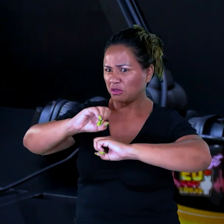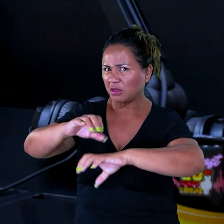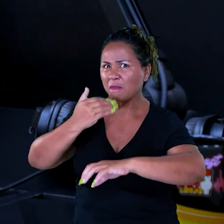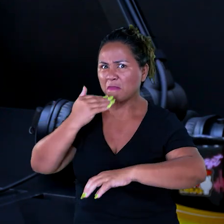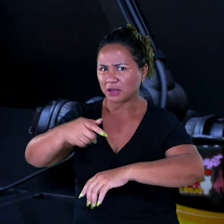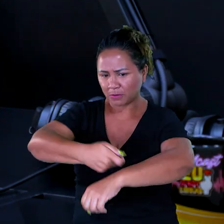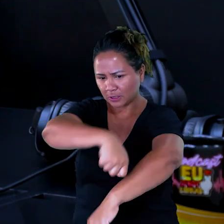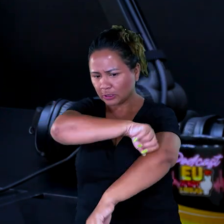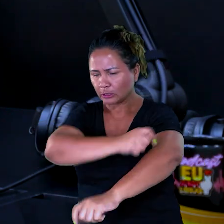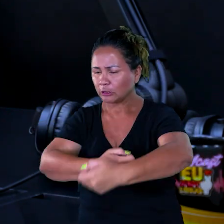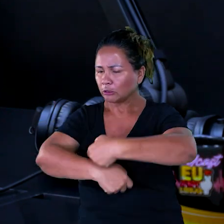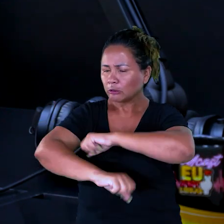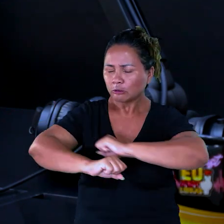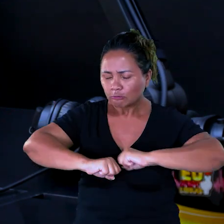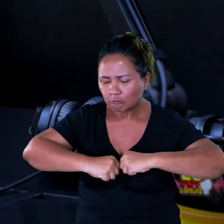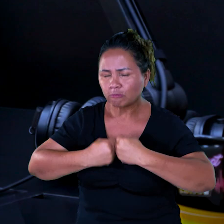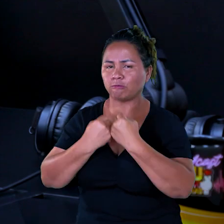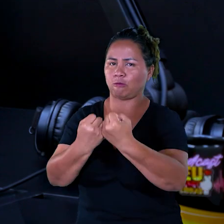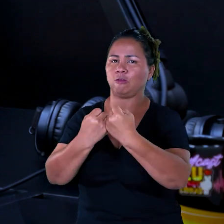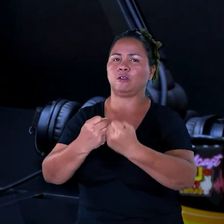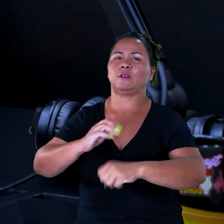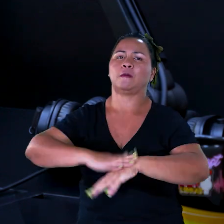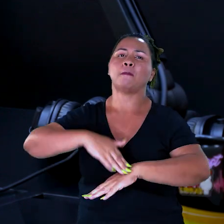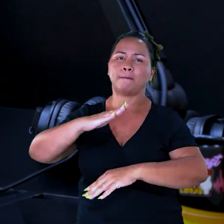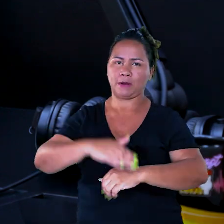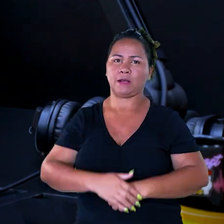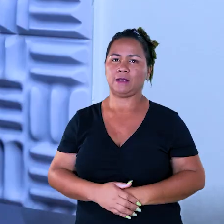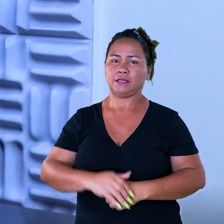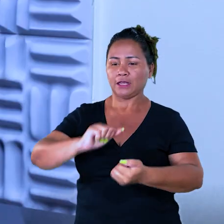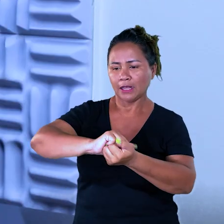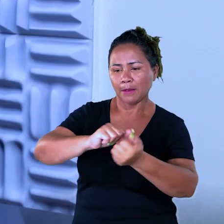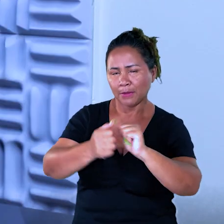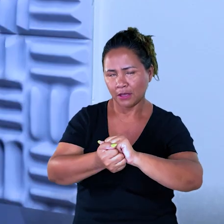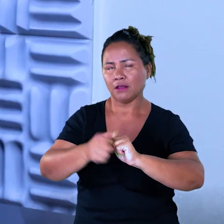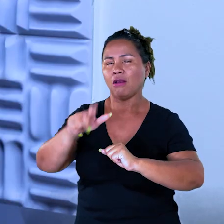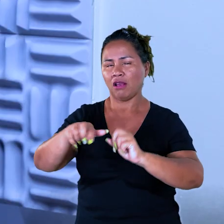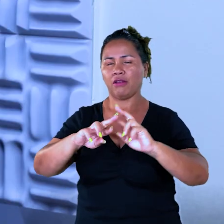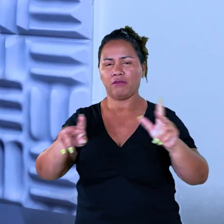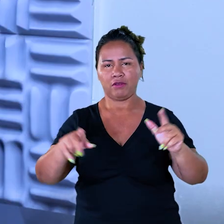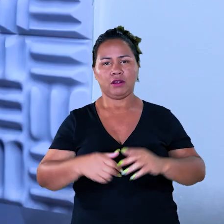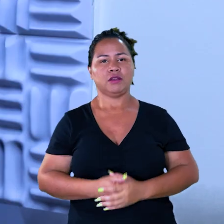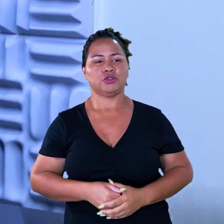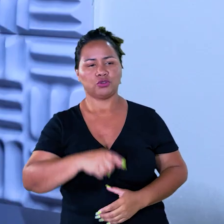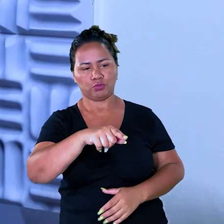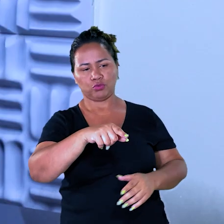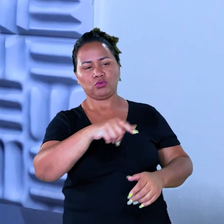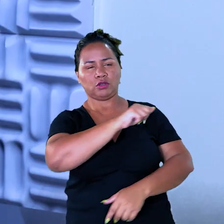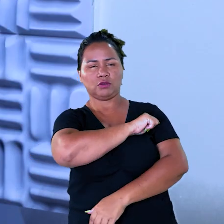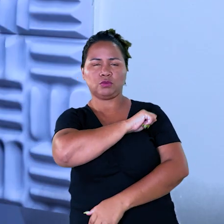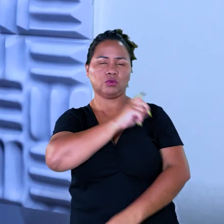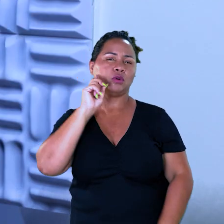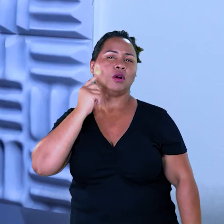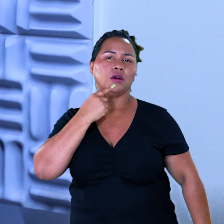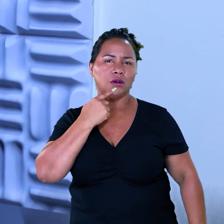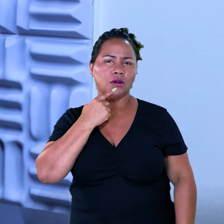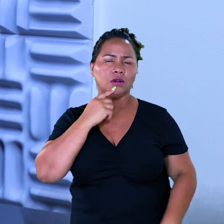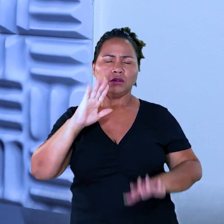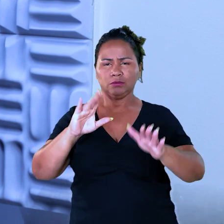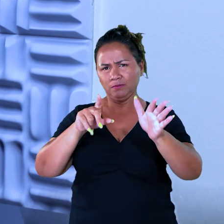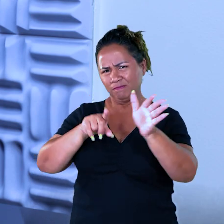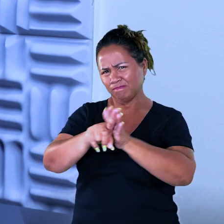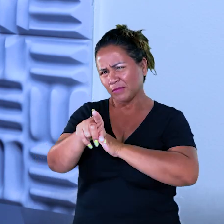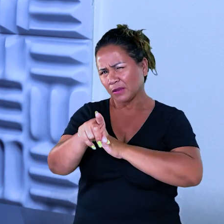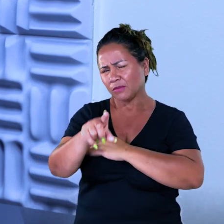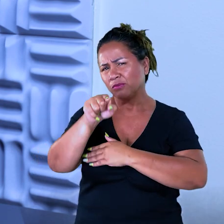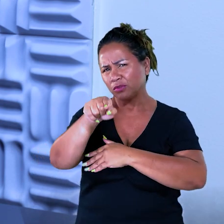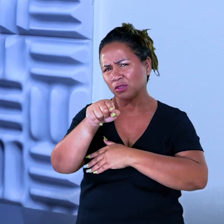pouco a mais, né? E são adequações curriculares diferentes. Você acha que tem muita diferença de um aluno surdo para um aluno ouvinte? Você,